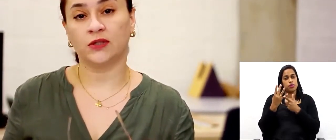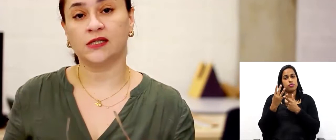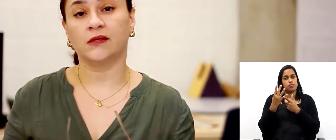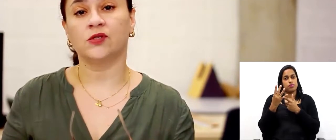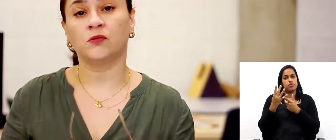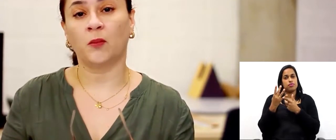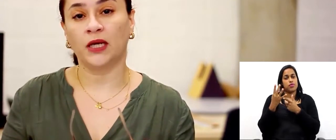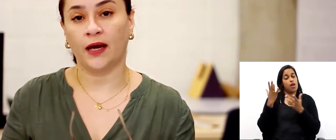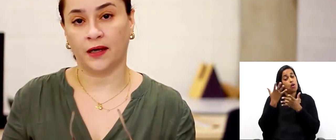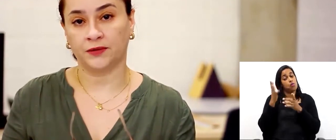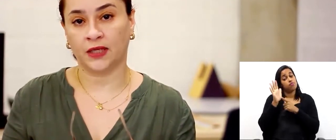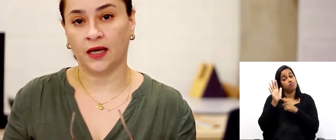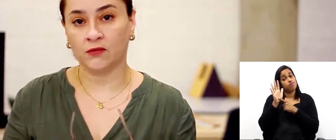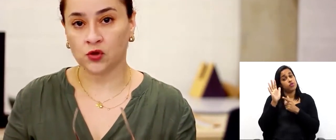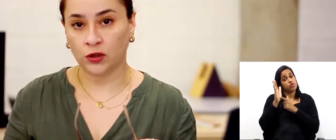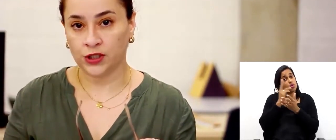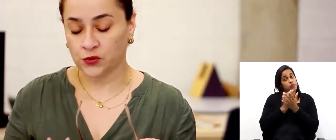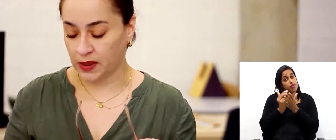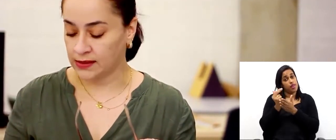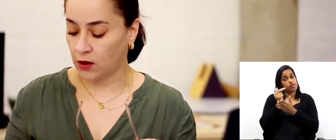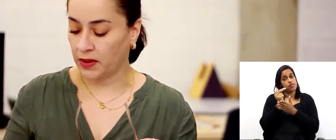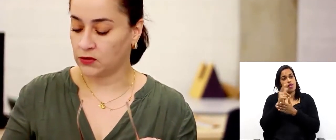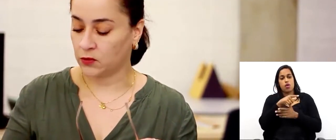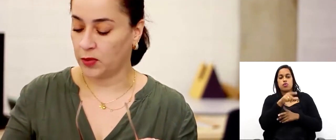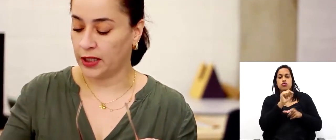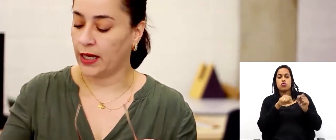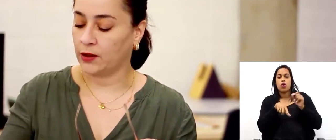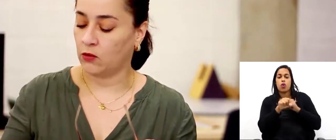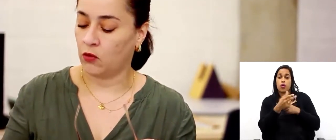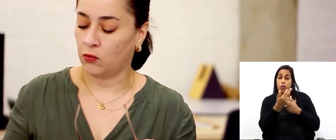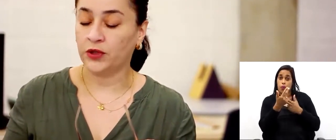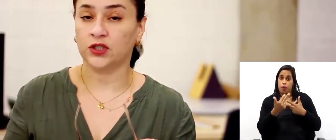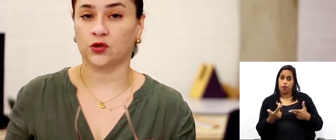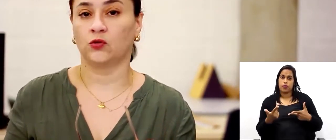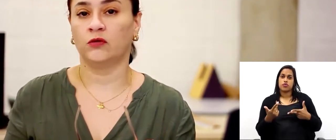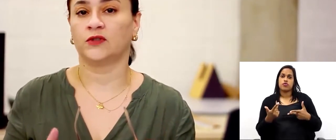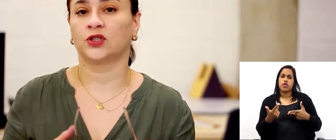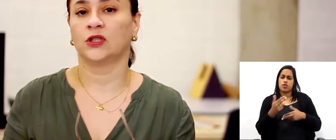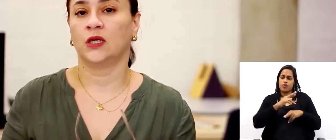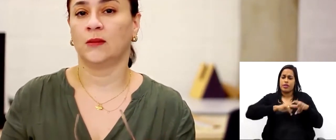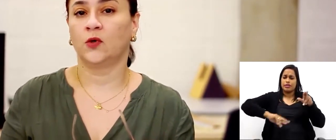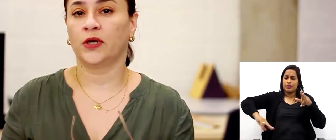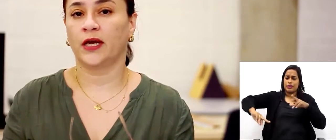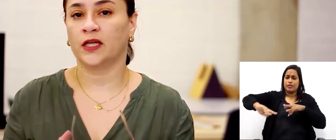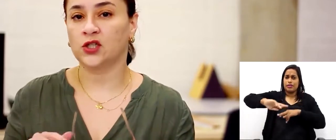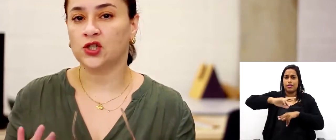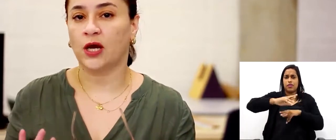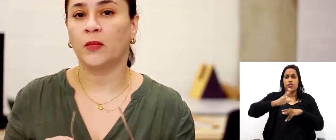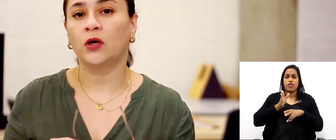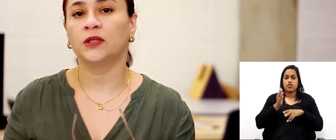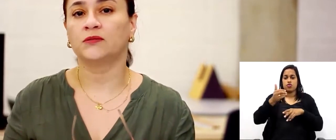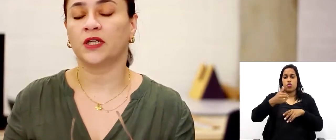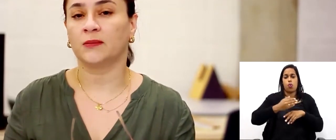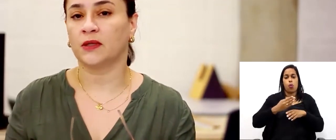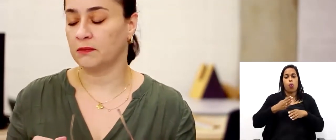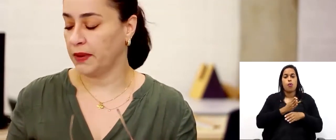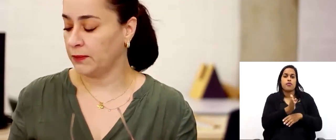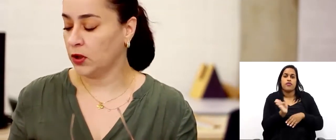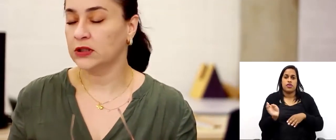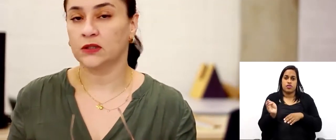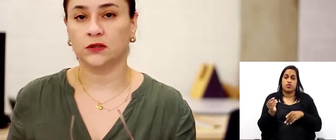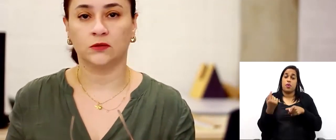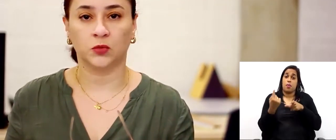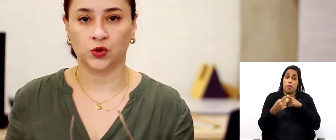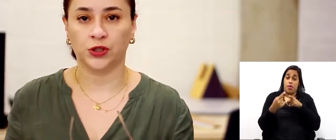vou mostrar o desenho de um mobiliário, tá? Eu escolhi especialmente um mobiliário com muitas curvas, porque aí a gente já aborda um tema